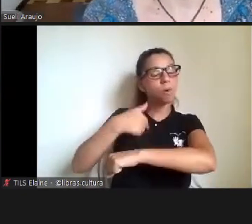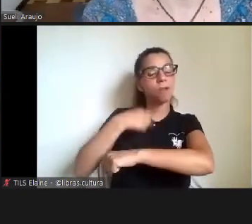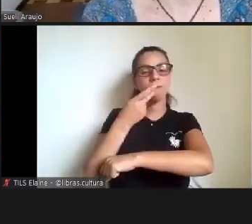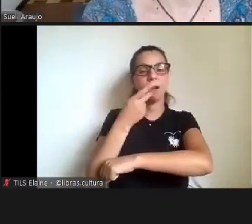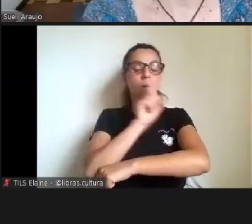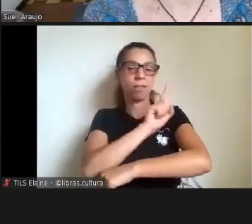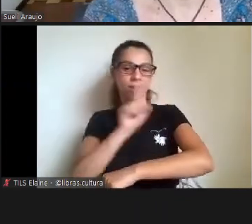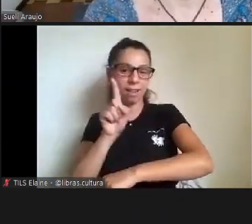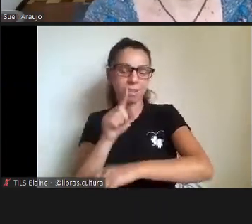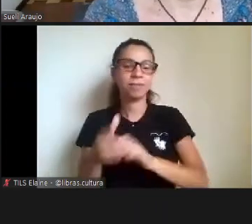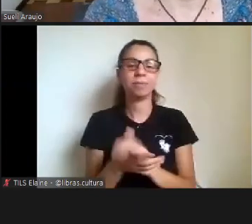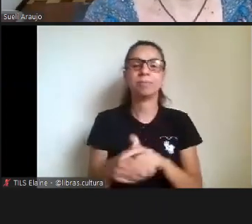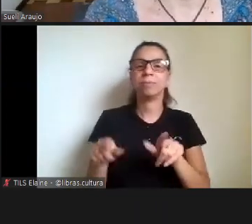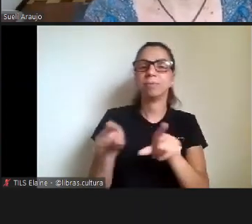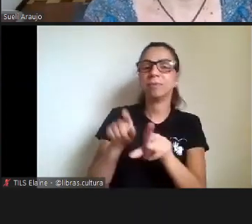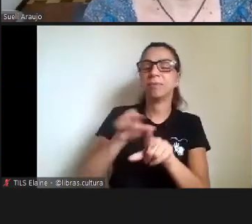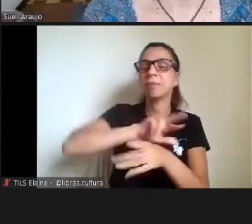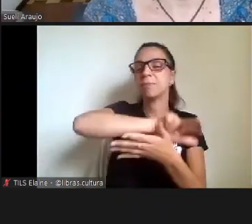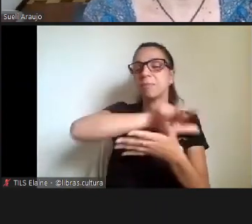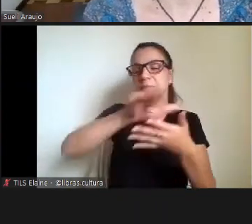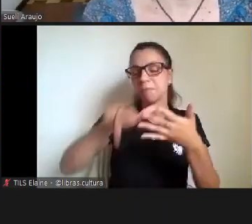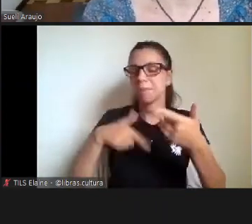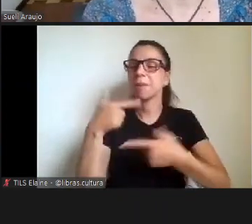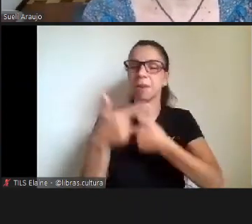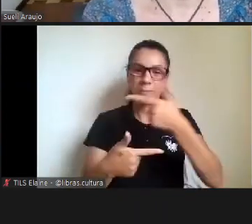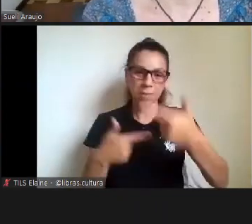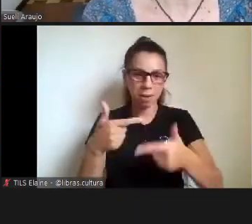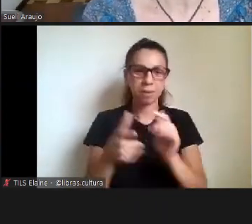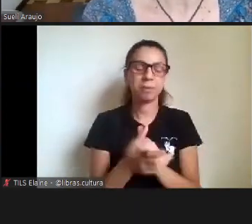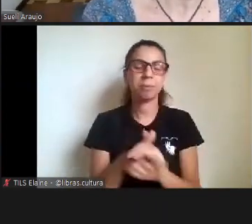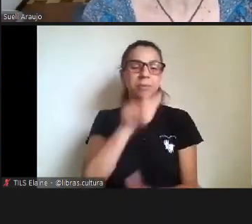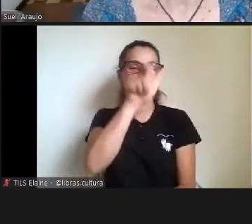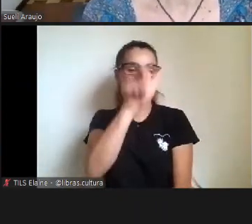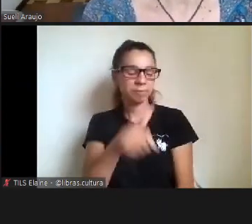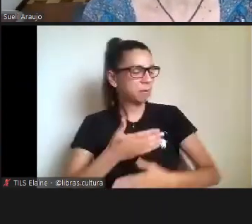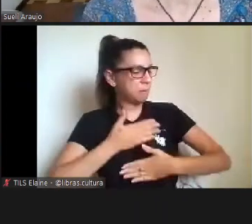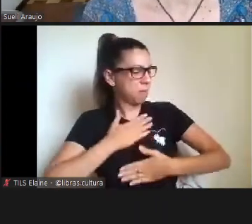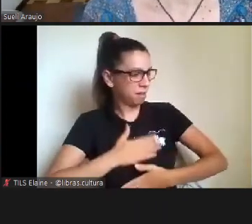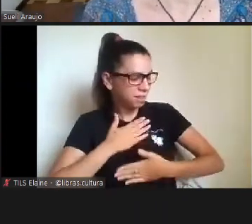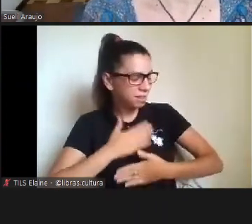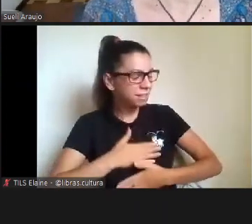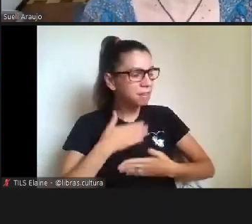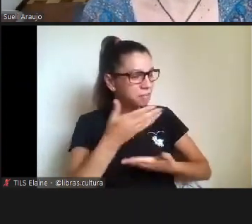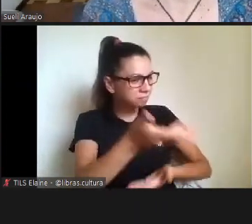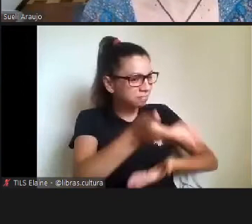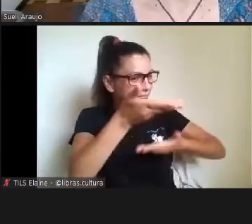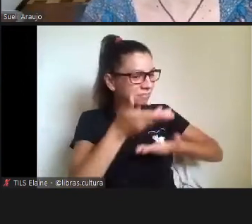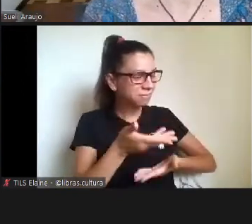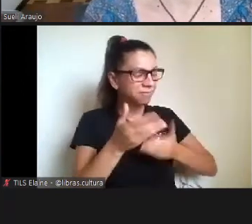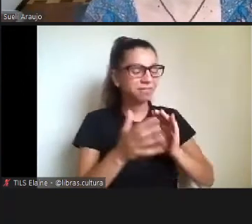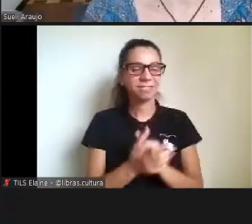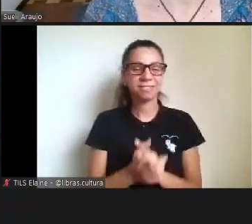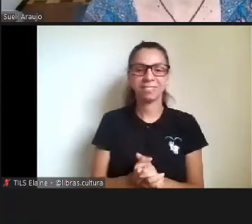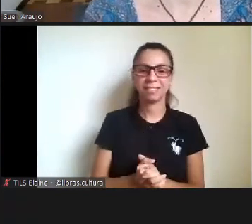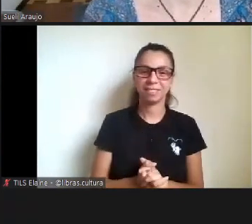Teatro e a Suricata Produções Culturais. Jéssica, prazer, uma honra ter você aqui com a gente, tá bom?